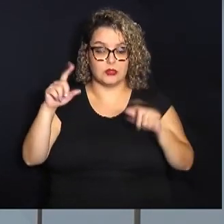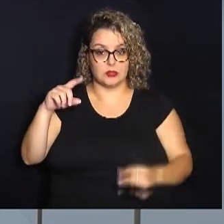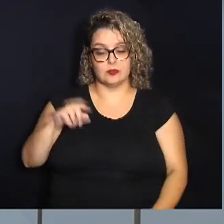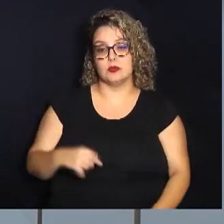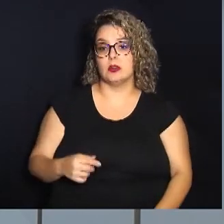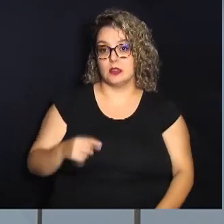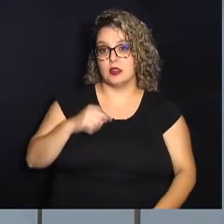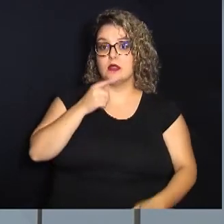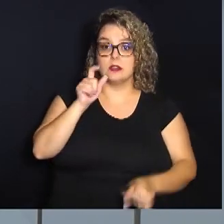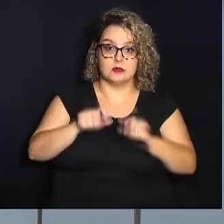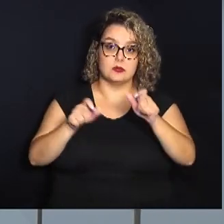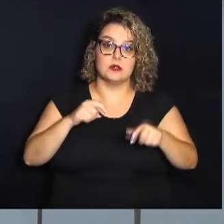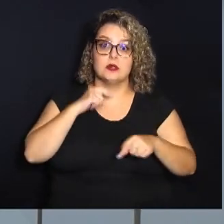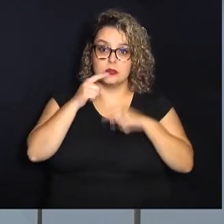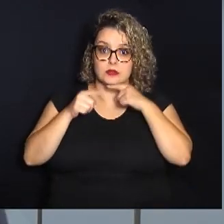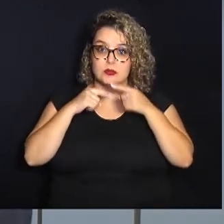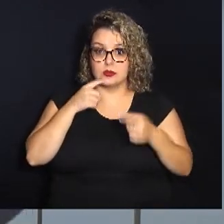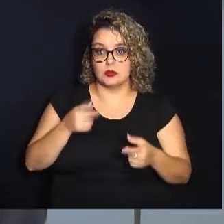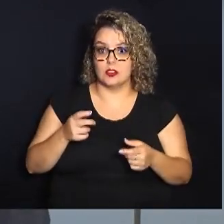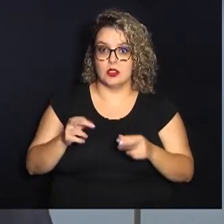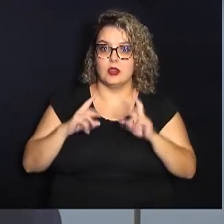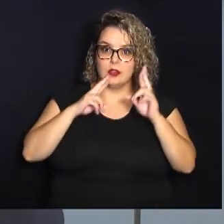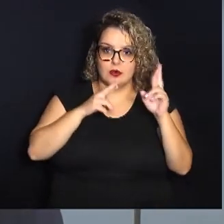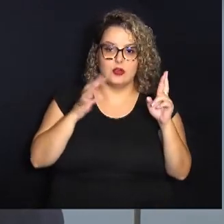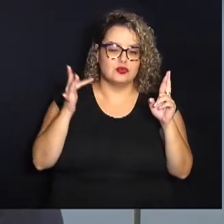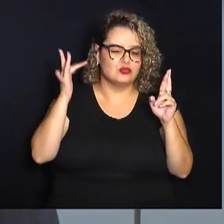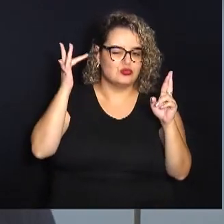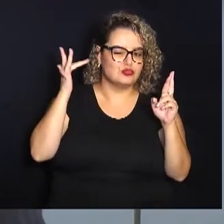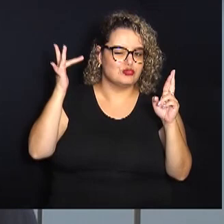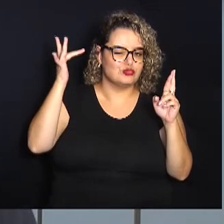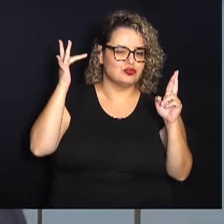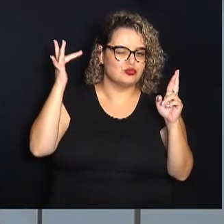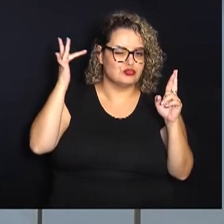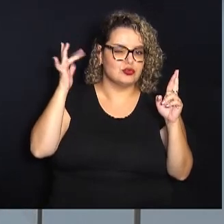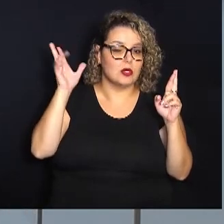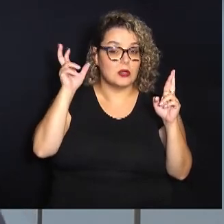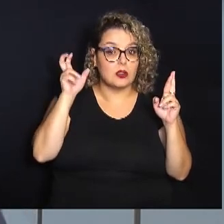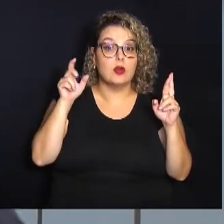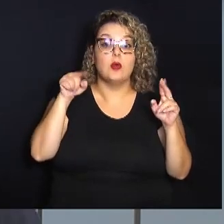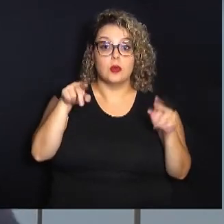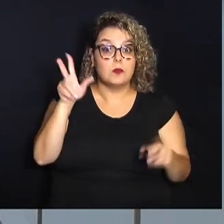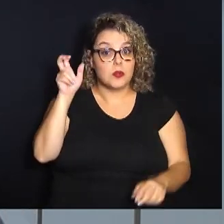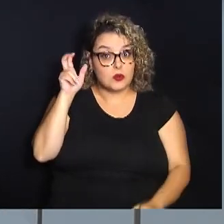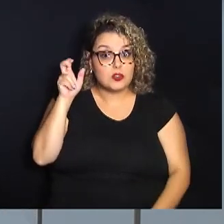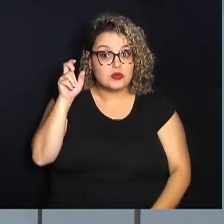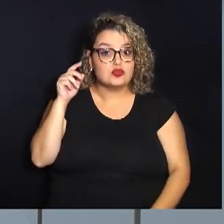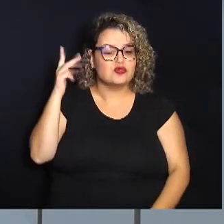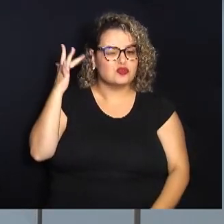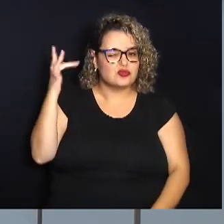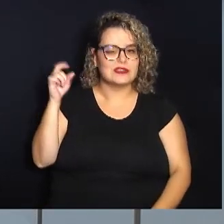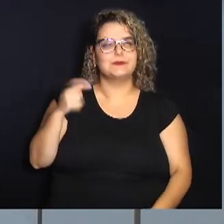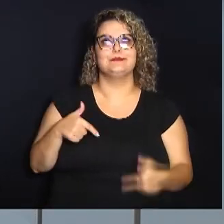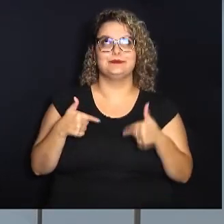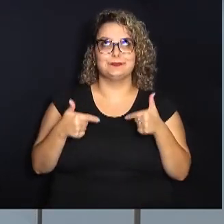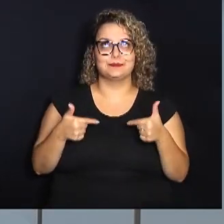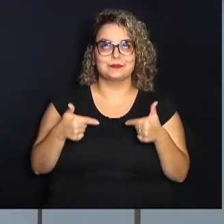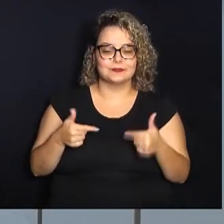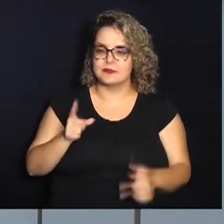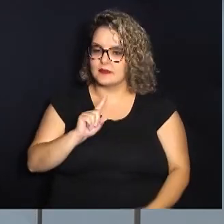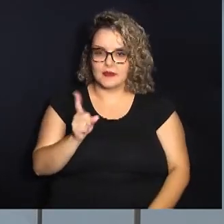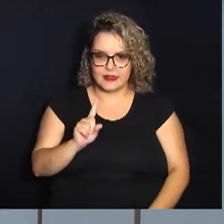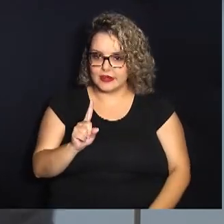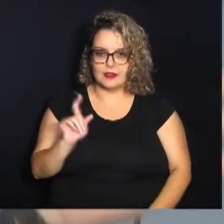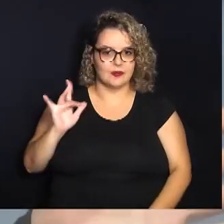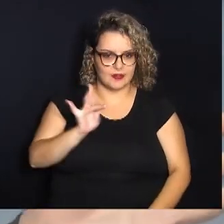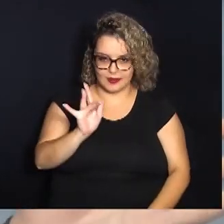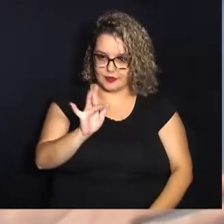algumas dúvidas com relação eu vou dormir e escuto o mosquitinho voando. Aquele que você escuta, que faz o zumbidinho chato, não é o mosquito da